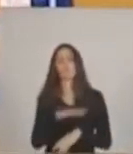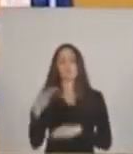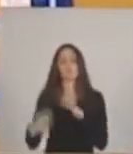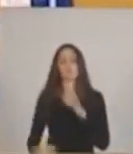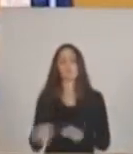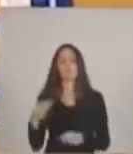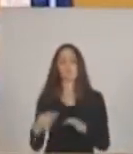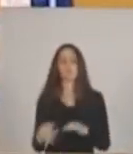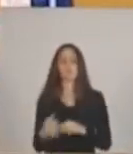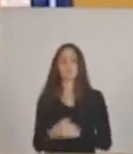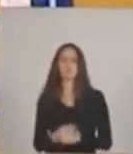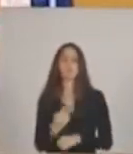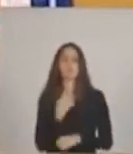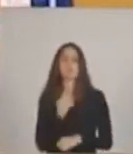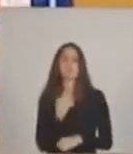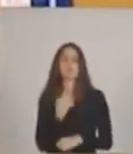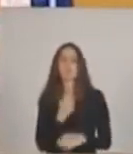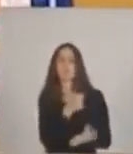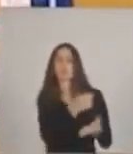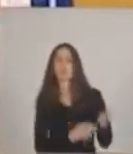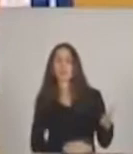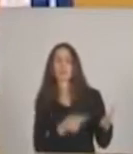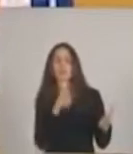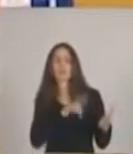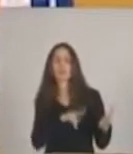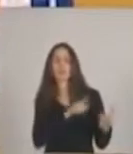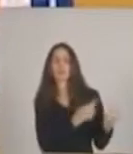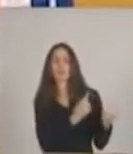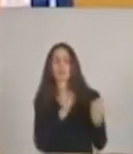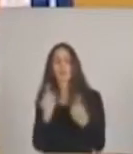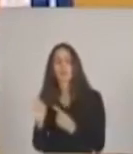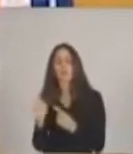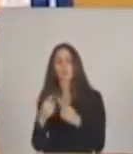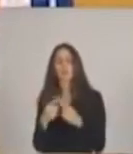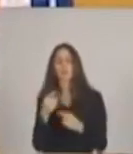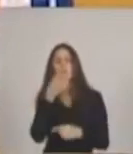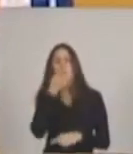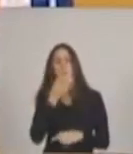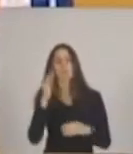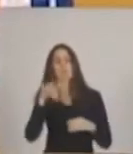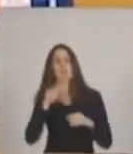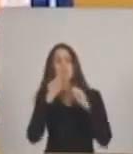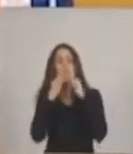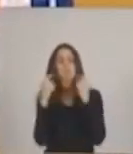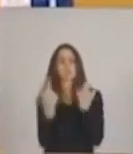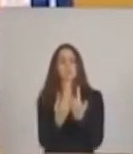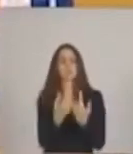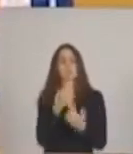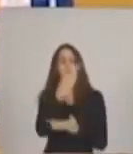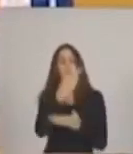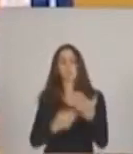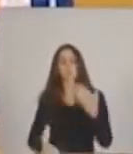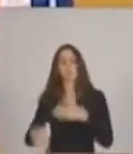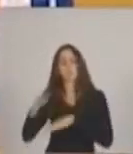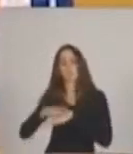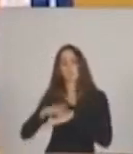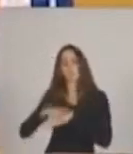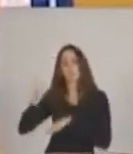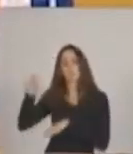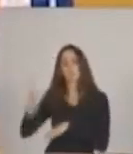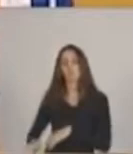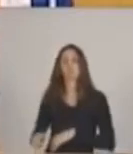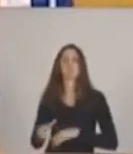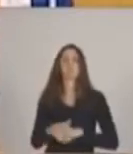judiciário. Ela não pode ser usada porque ela não é o pensamento dessa casa, mas tão somente o pensamento de um parlamentar.